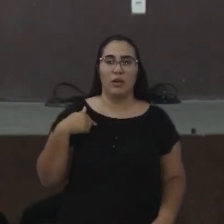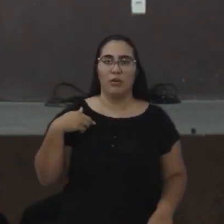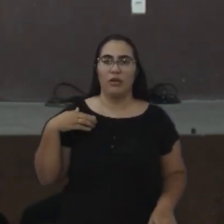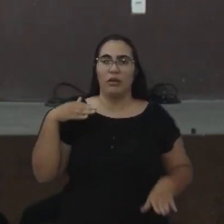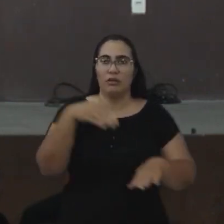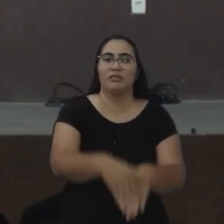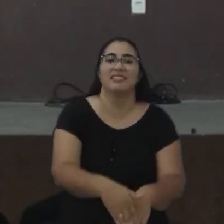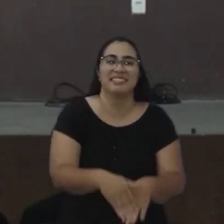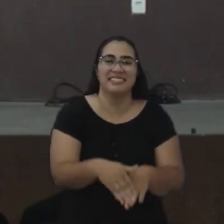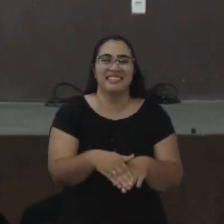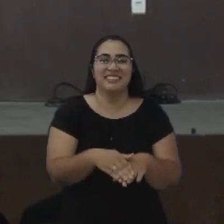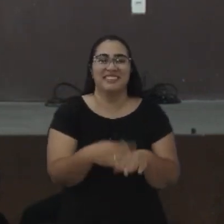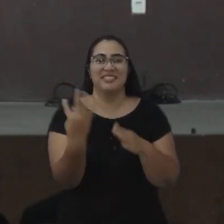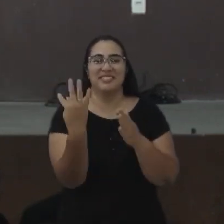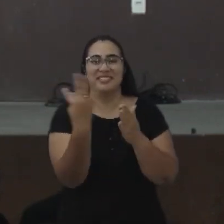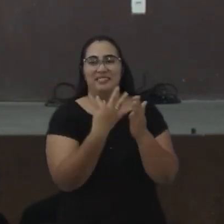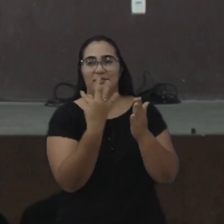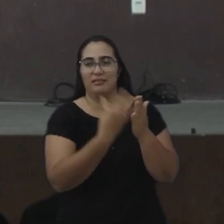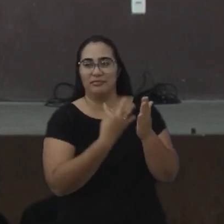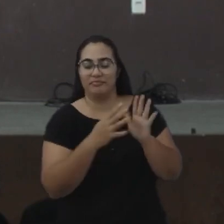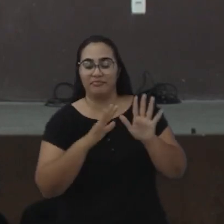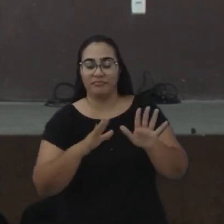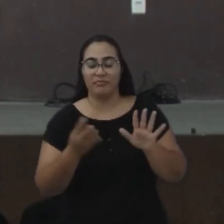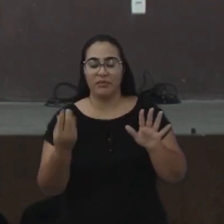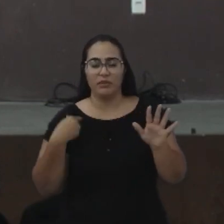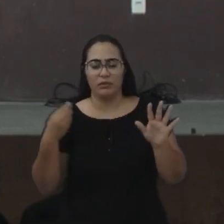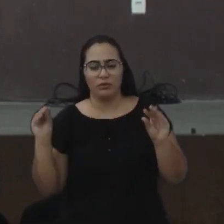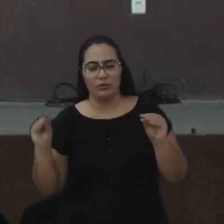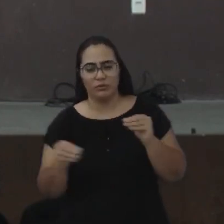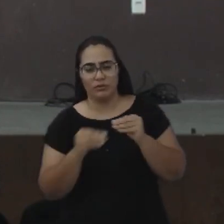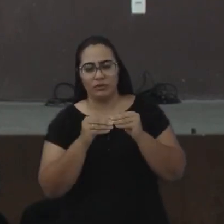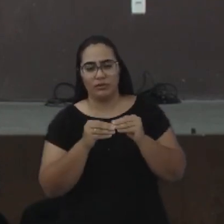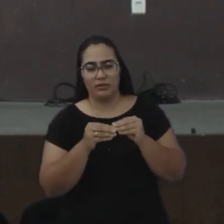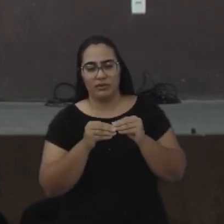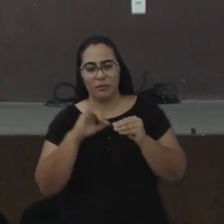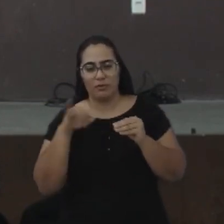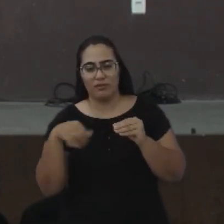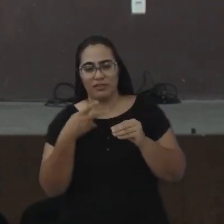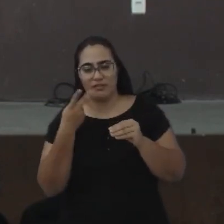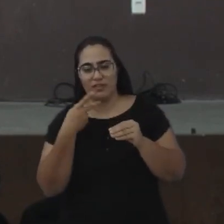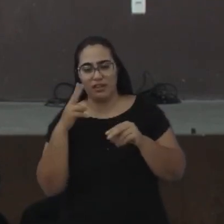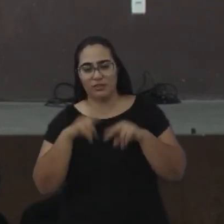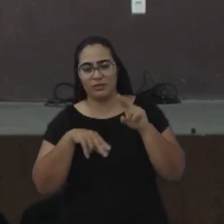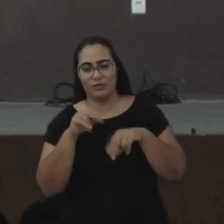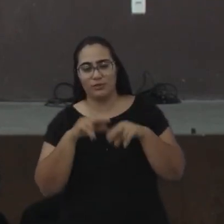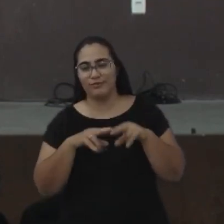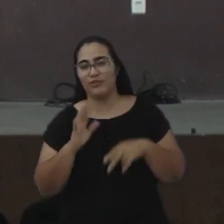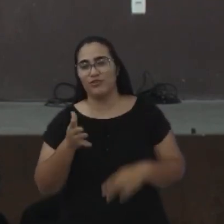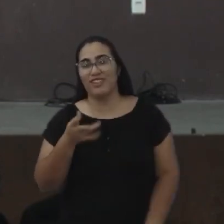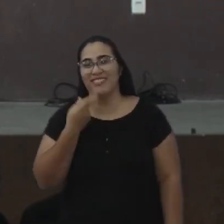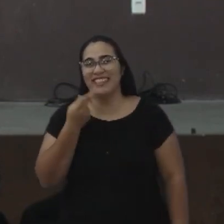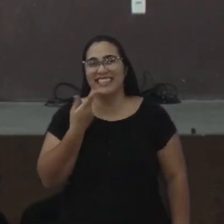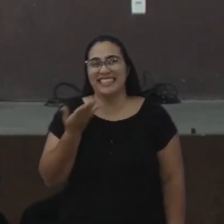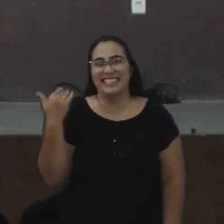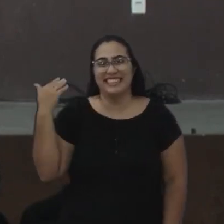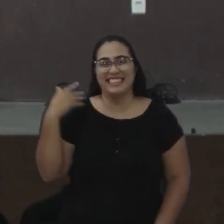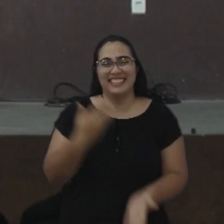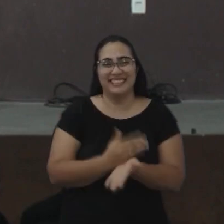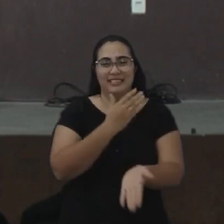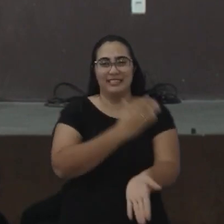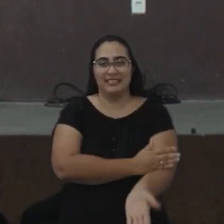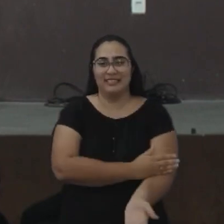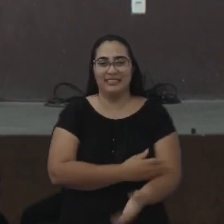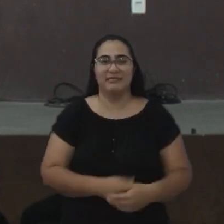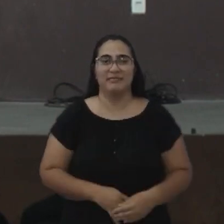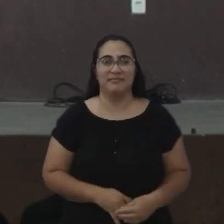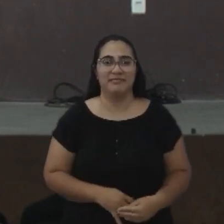roteiro. Eu botei aqui, aproveita e fala do São João. Escrevi aqui. Aí eu acabei adiantando, a